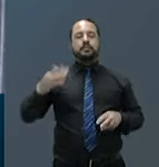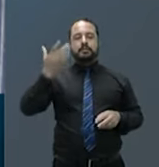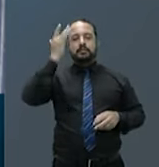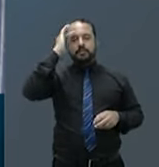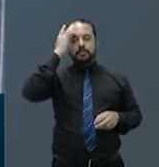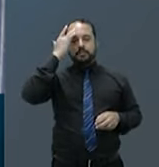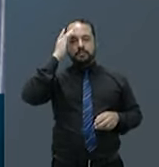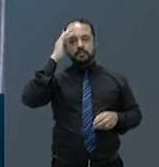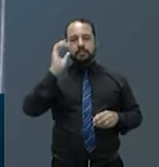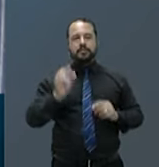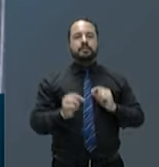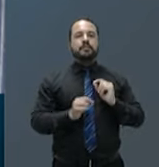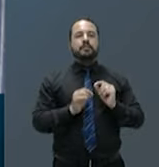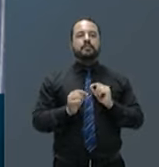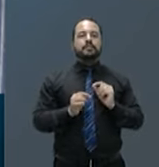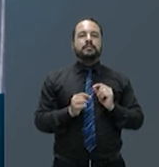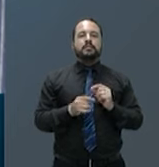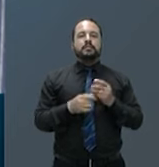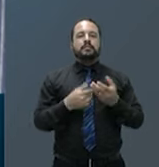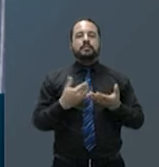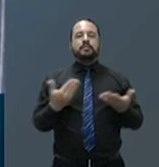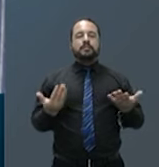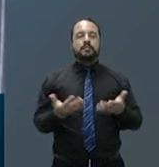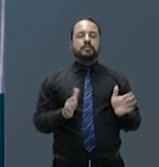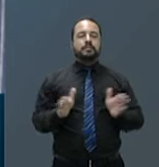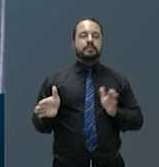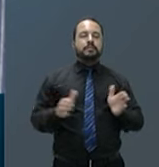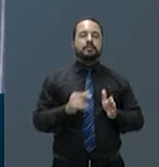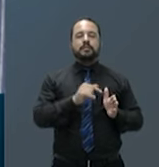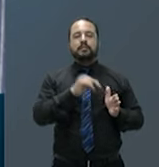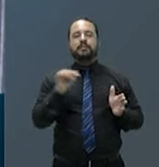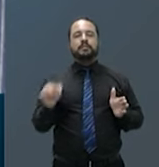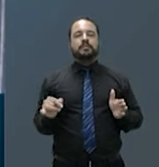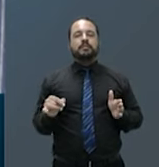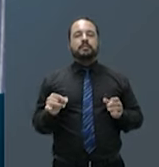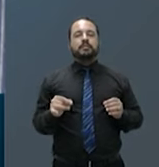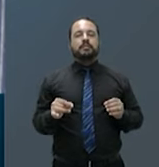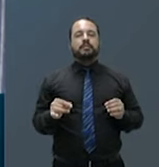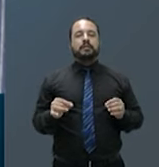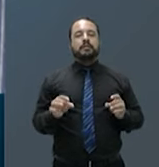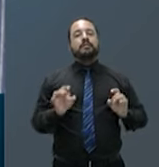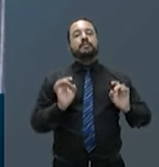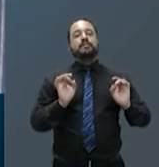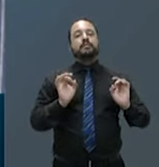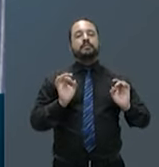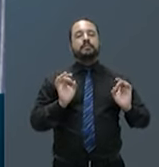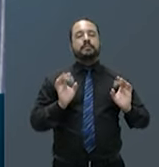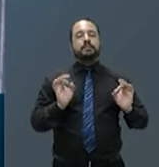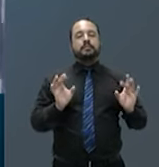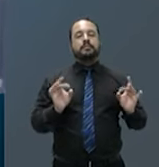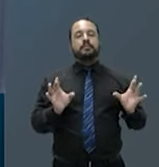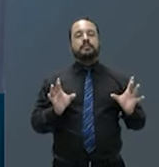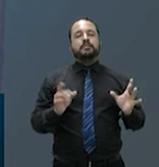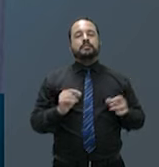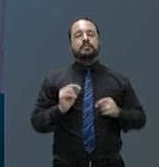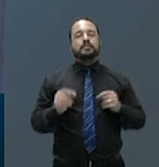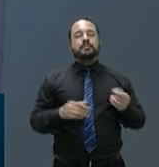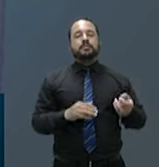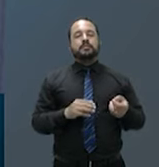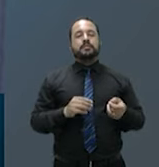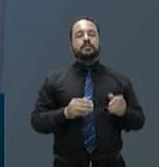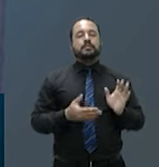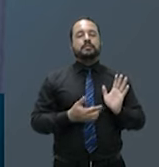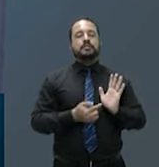que se tratava de uma situação fática excepcional que permitia a comprovação diferida